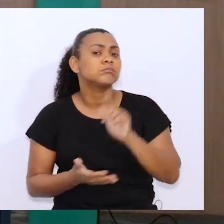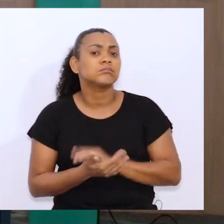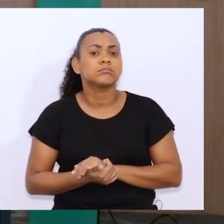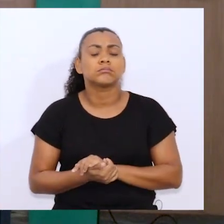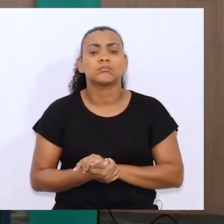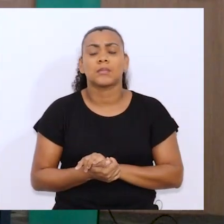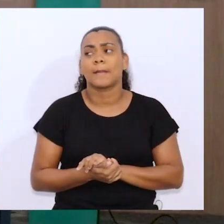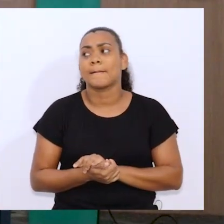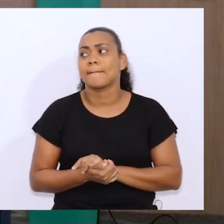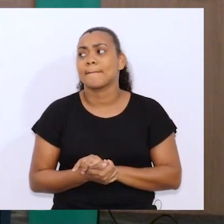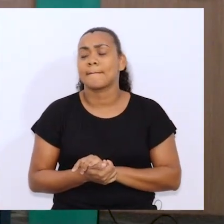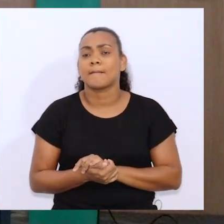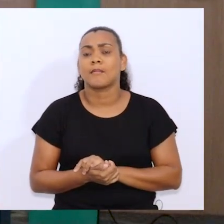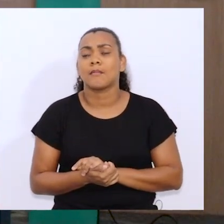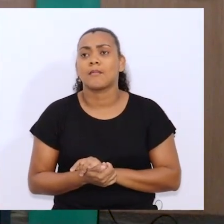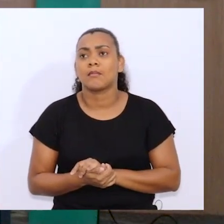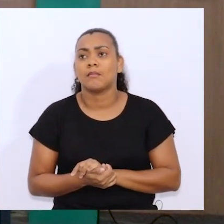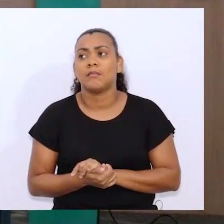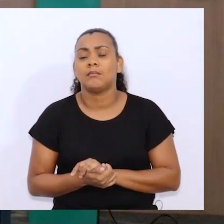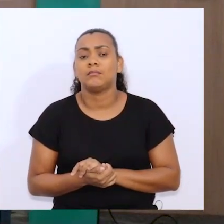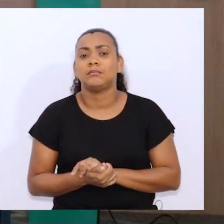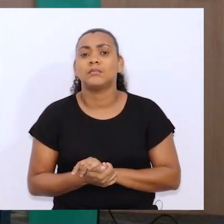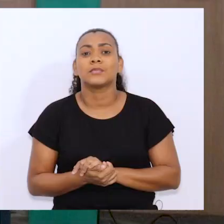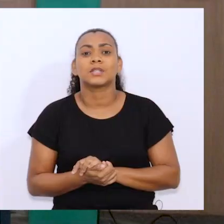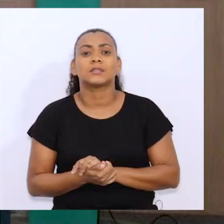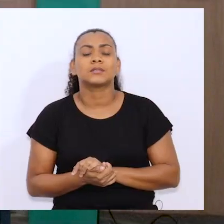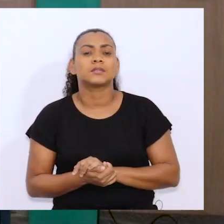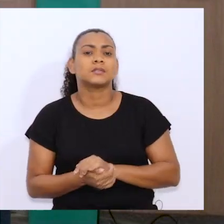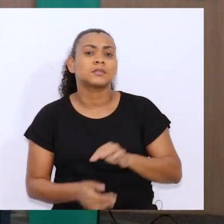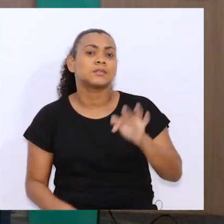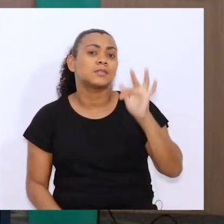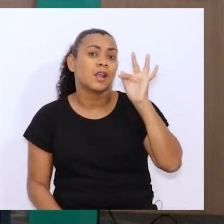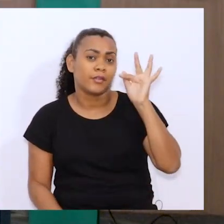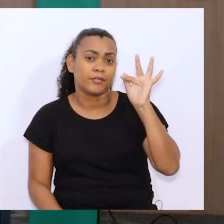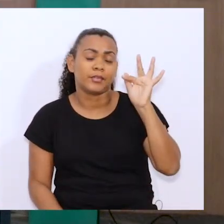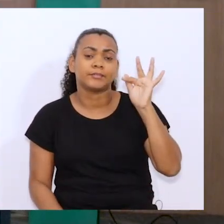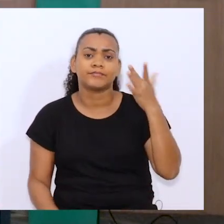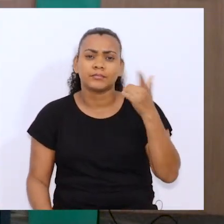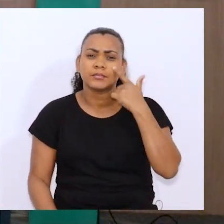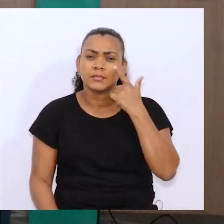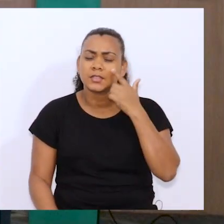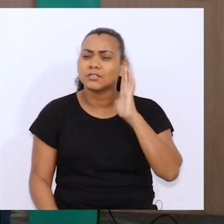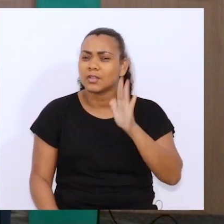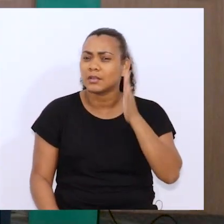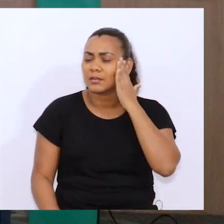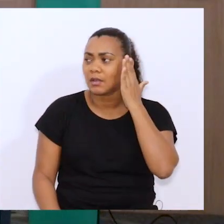será? A letra F. E aí, vocês já